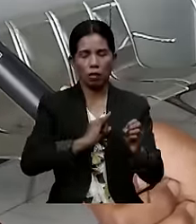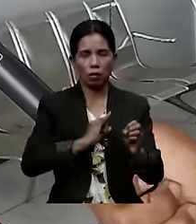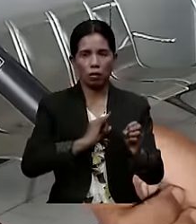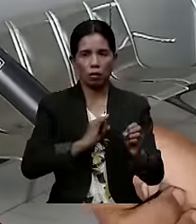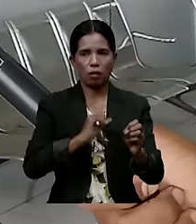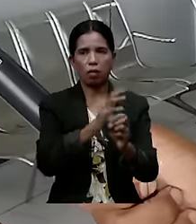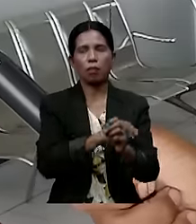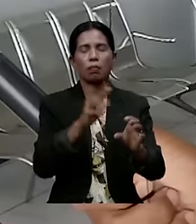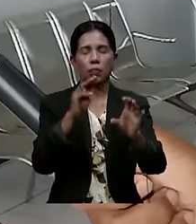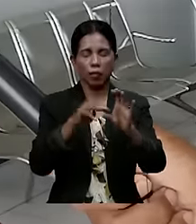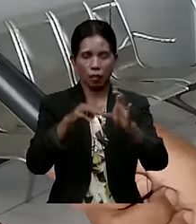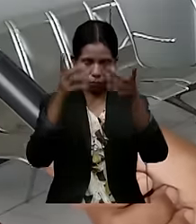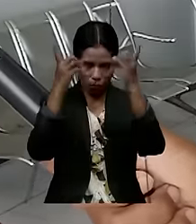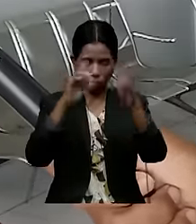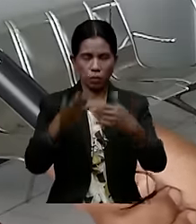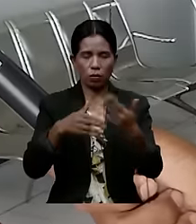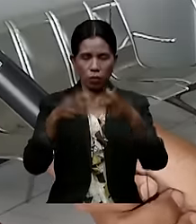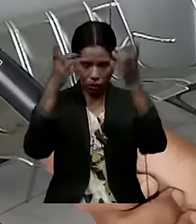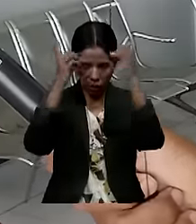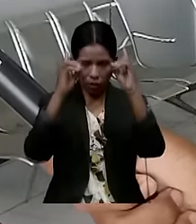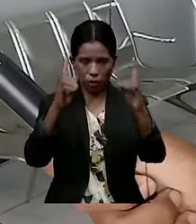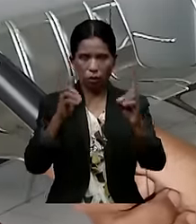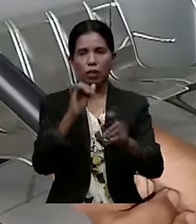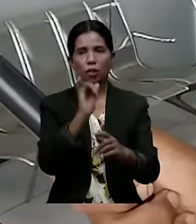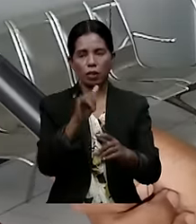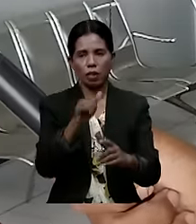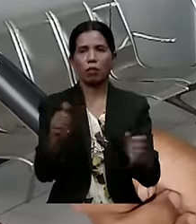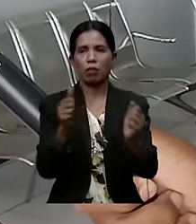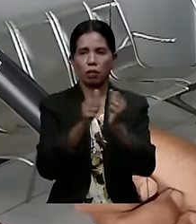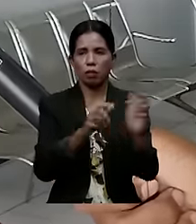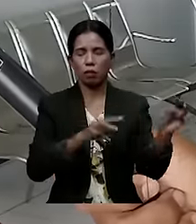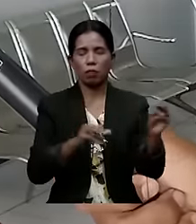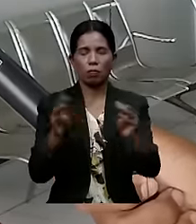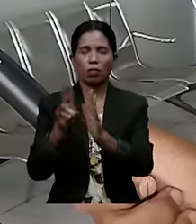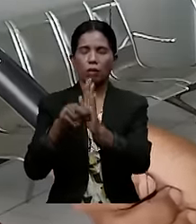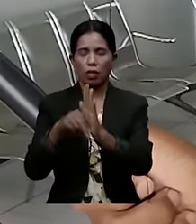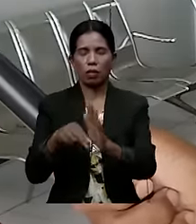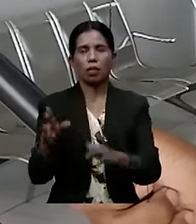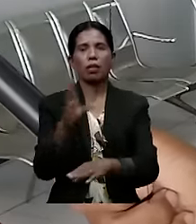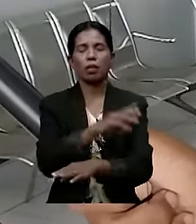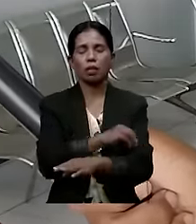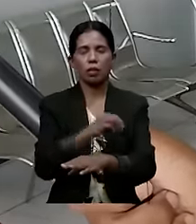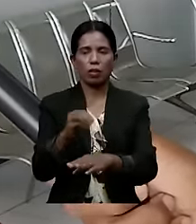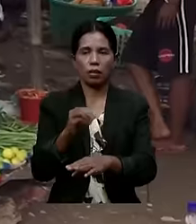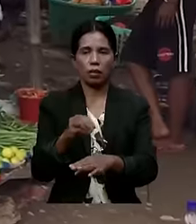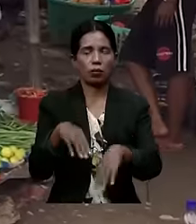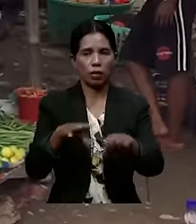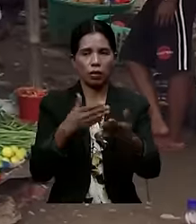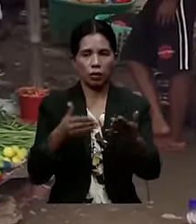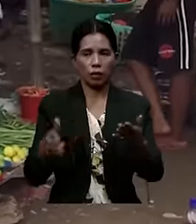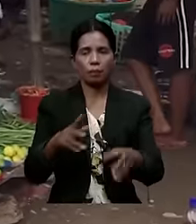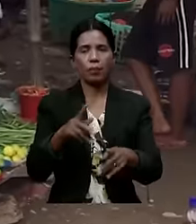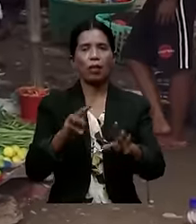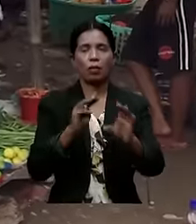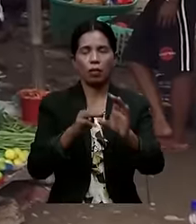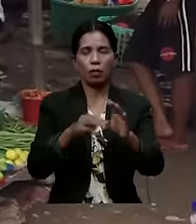susang merkado di tempat mebe oto to pot dizang antong konkor ramalu atau murel torar bazar ne Atualmente vendedor sira iha mercado Vila Nova